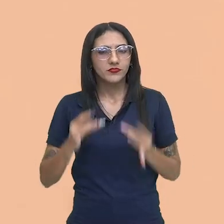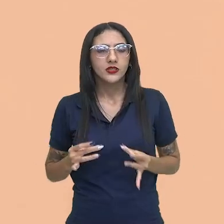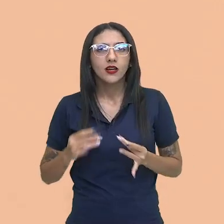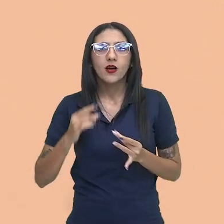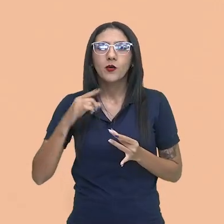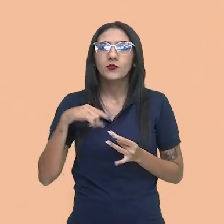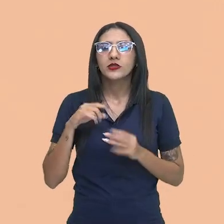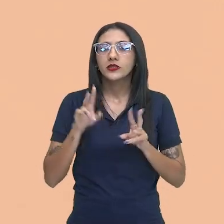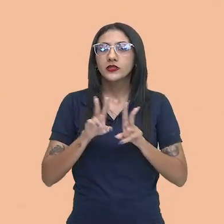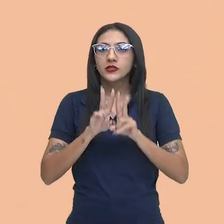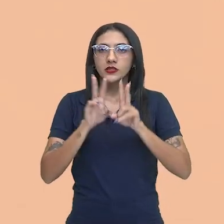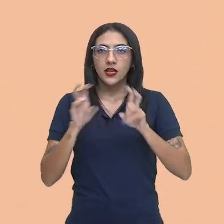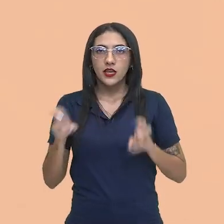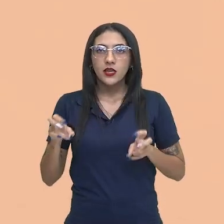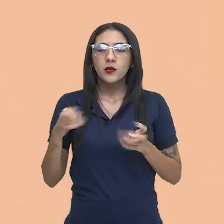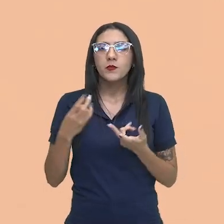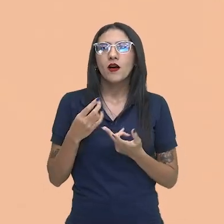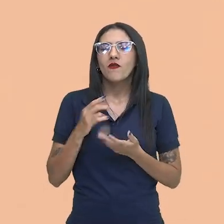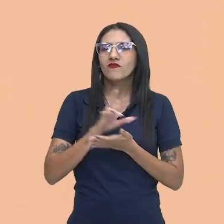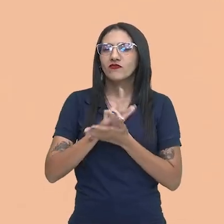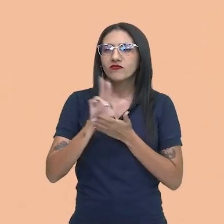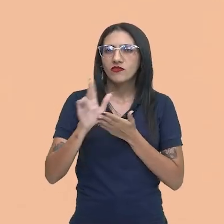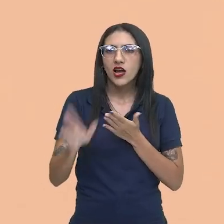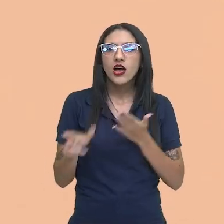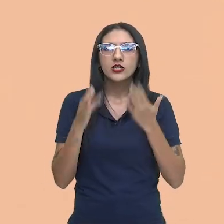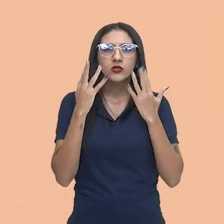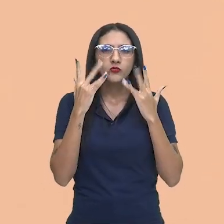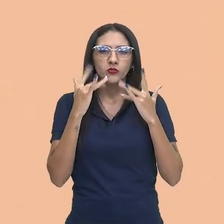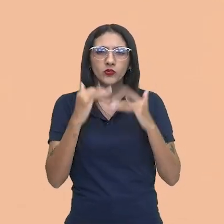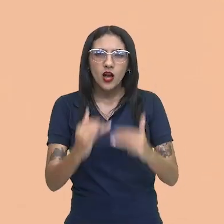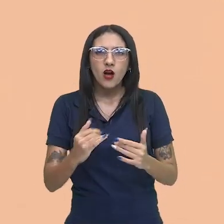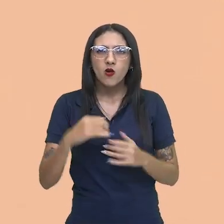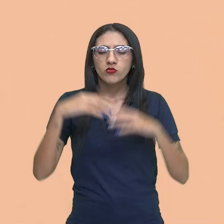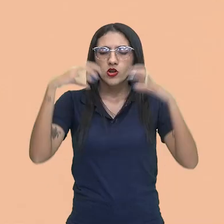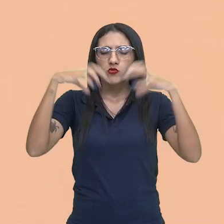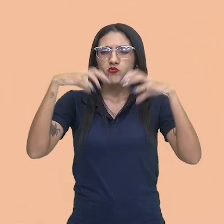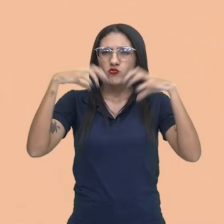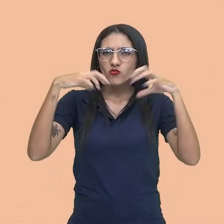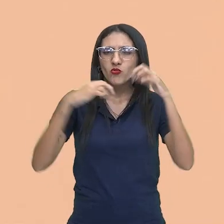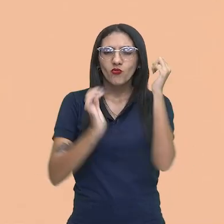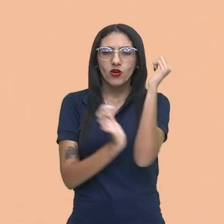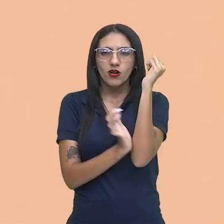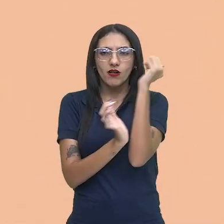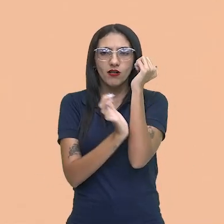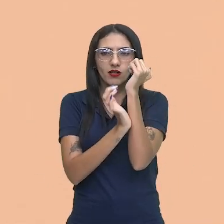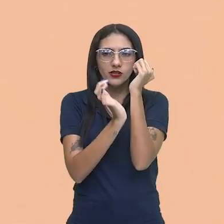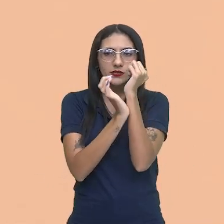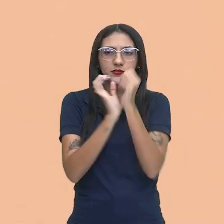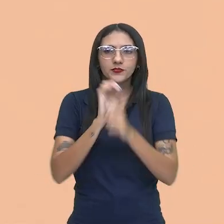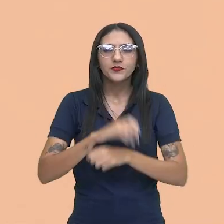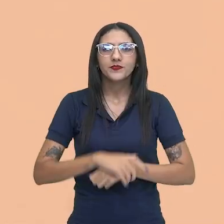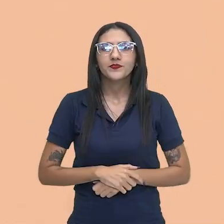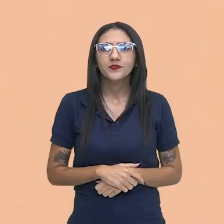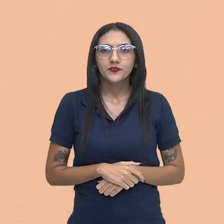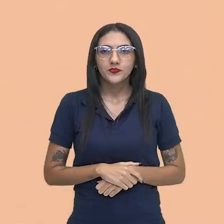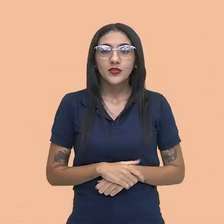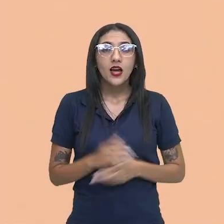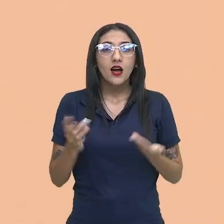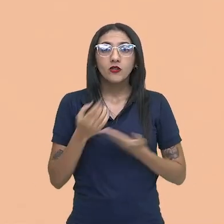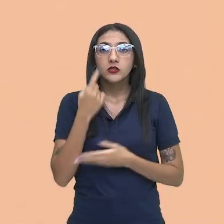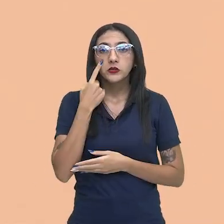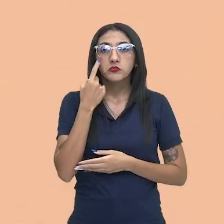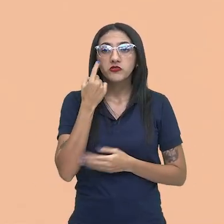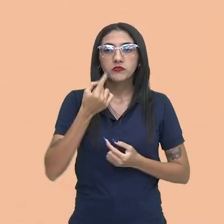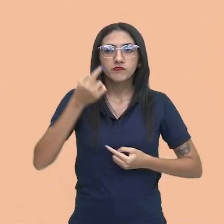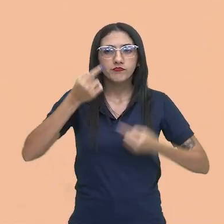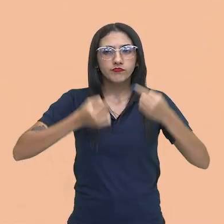né? Do efeito estufa, da camada de ozônio, da chuva ácida, aquecimento global, vamos falar também sobre os